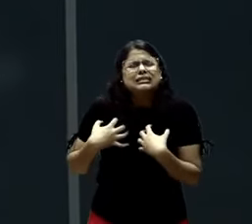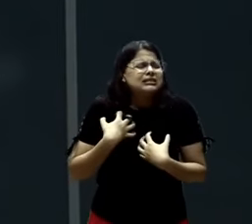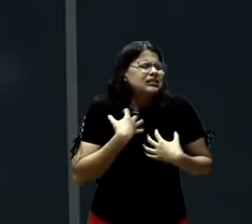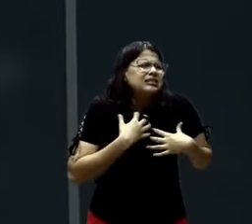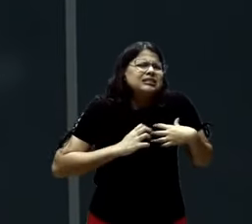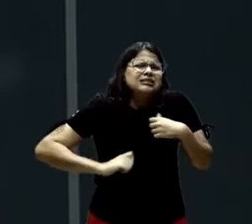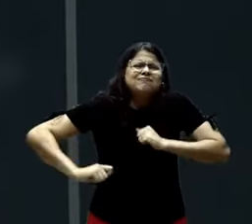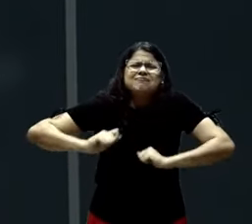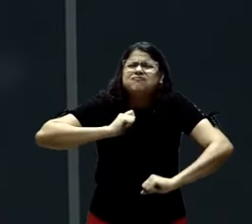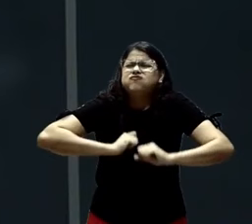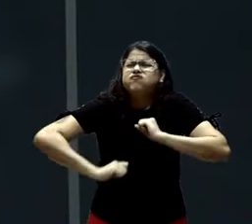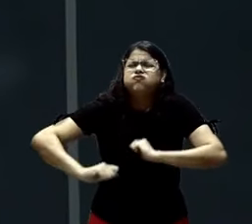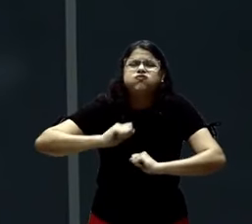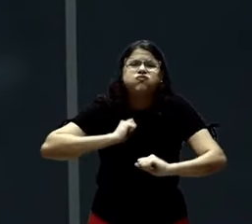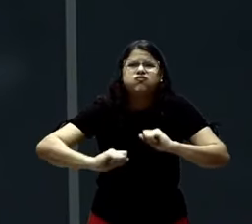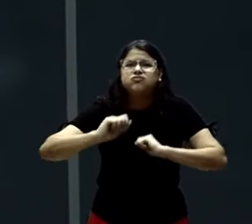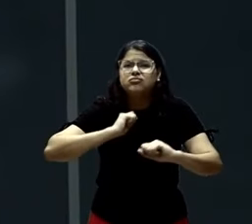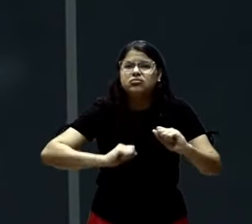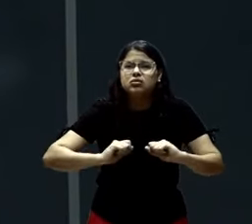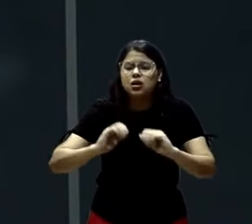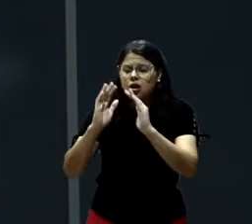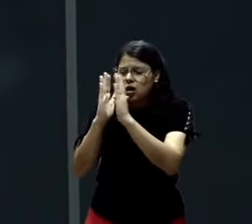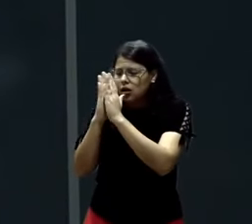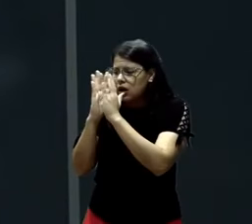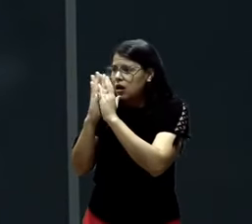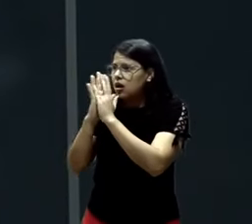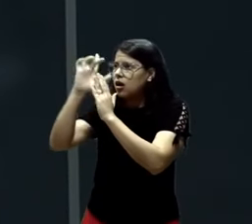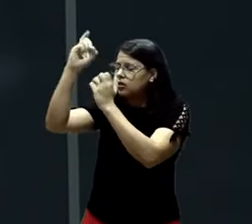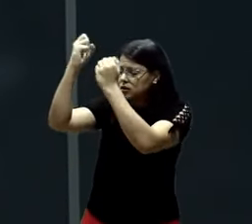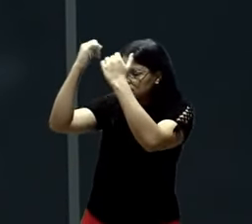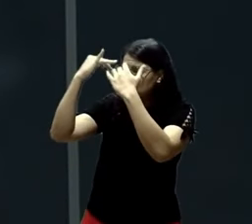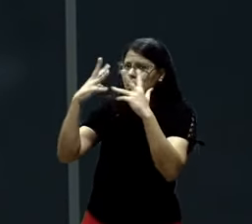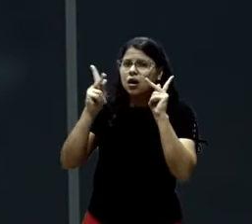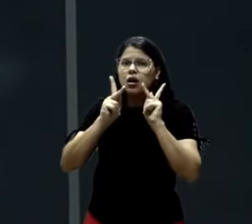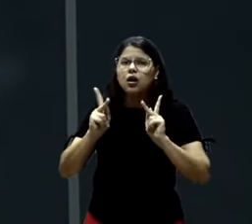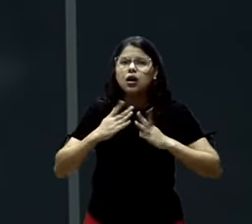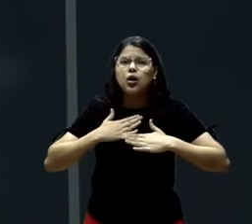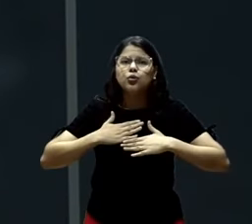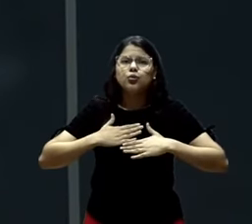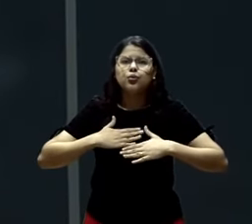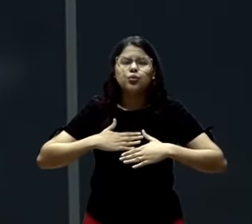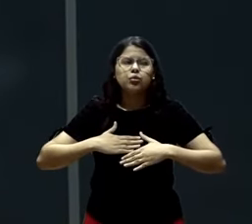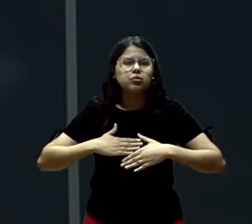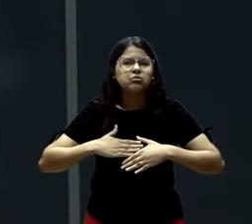ninguém consegue explicar. É na oração que eu consigo acomodar minhas